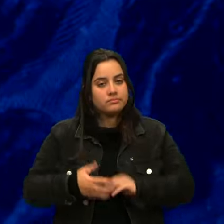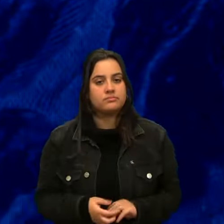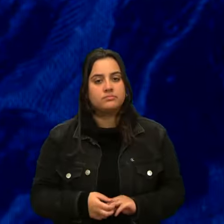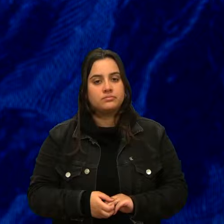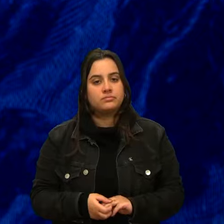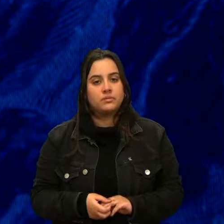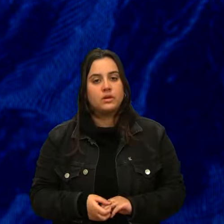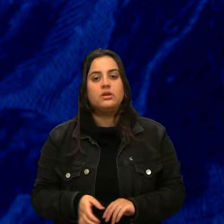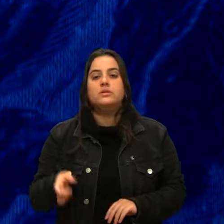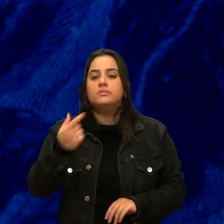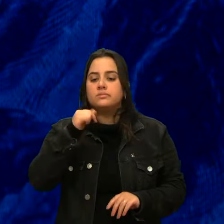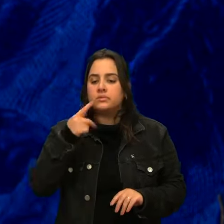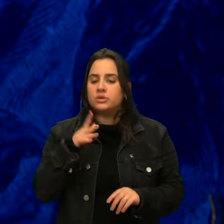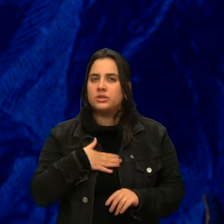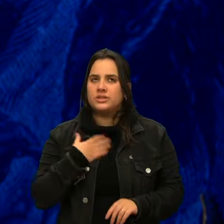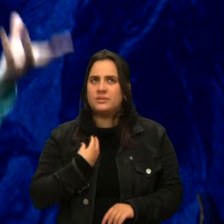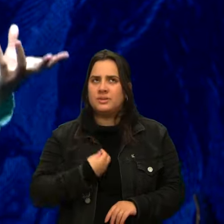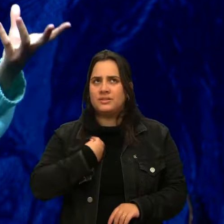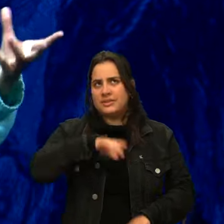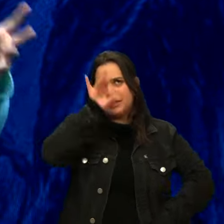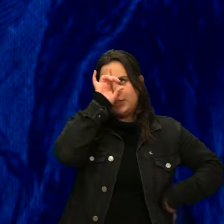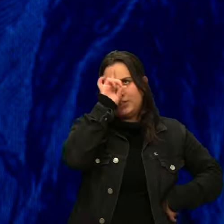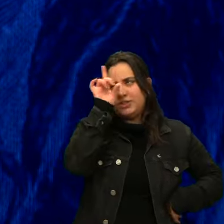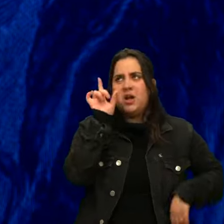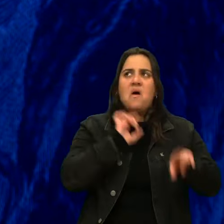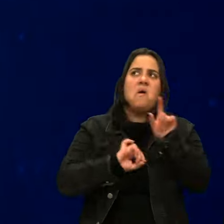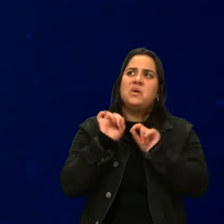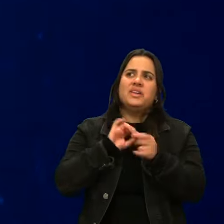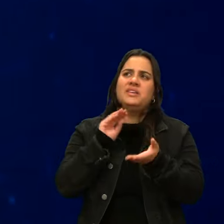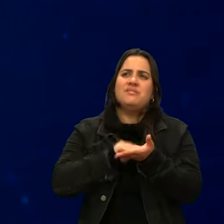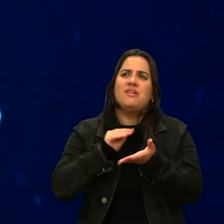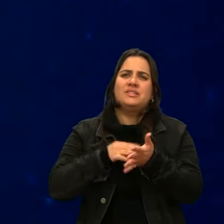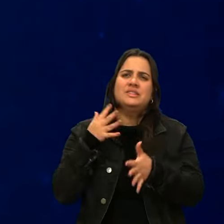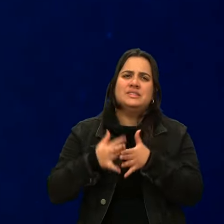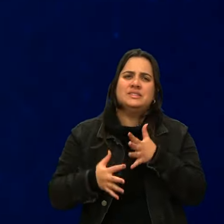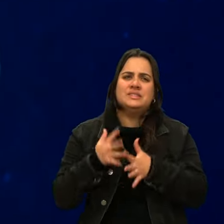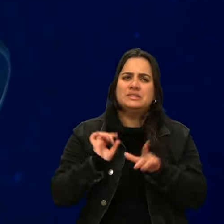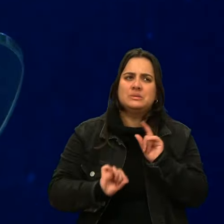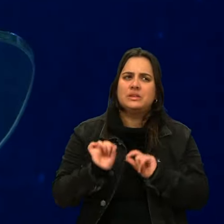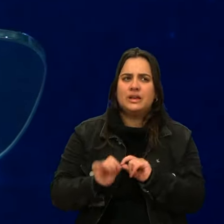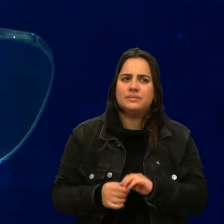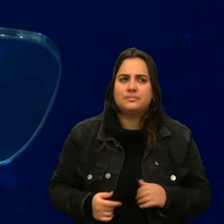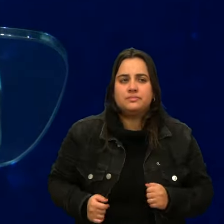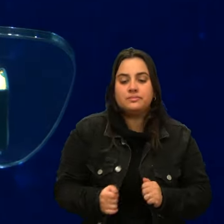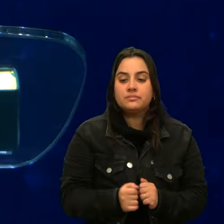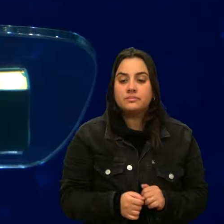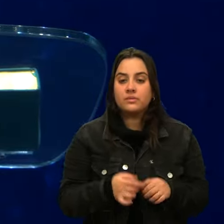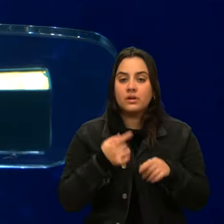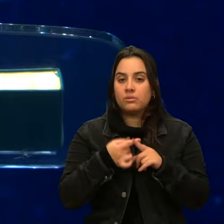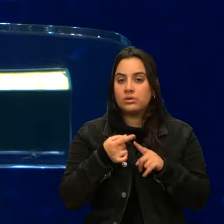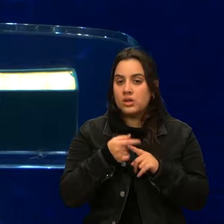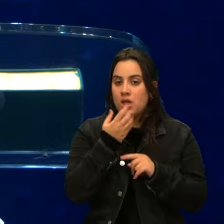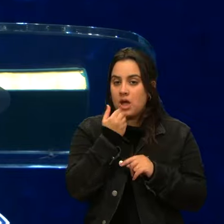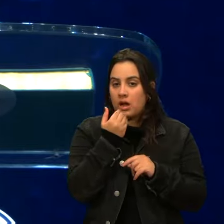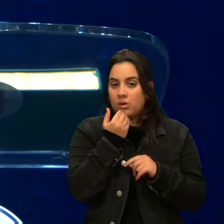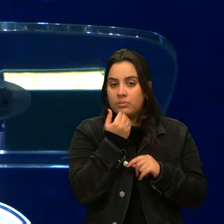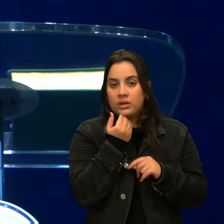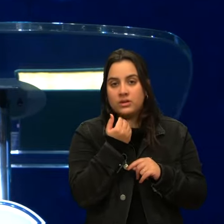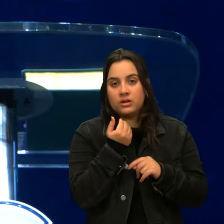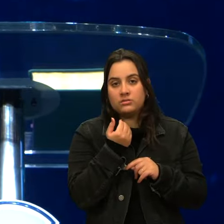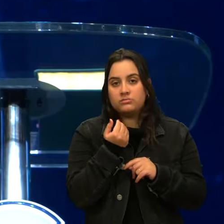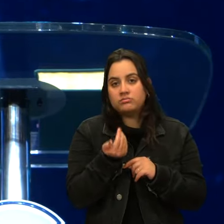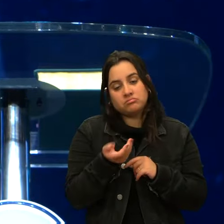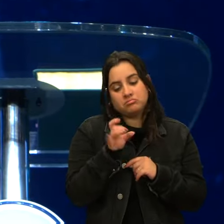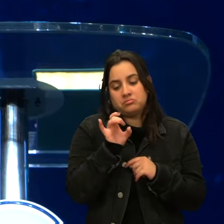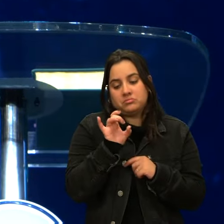faz no seu dia a dia que te distrai. Porque a comida, igual eu falei, era só uma distração para